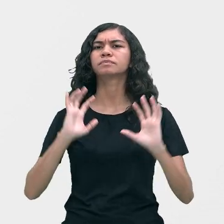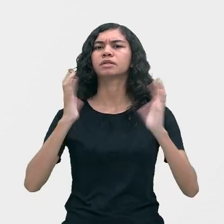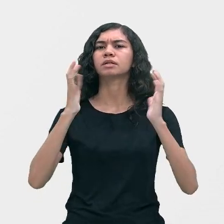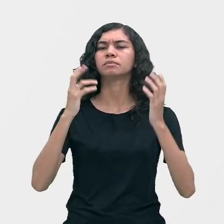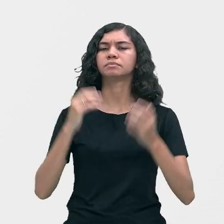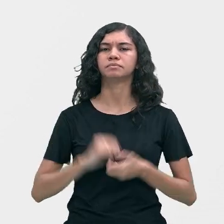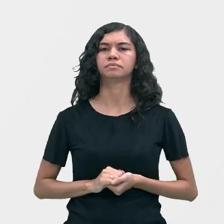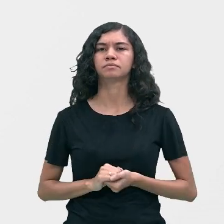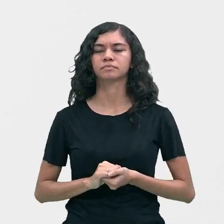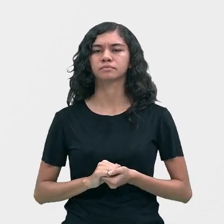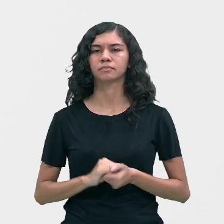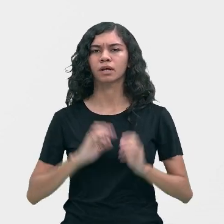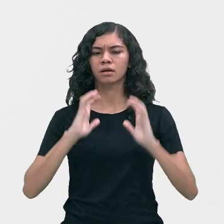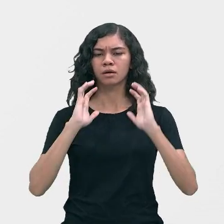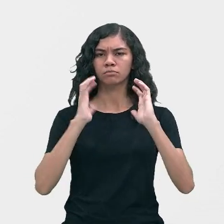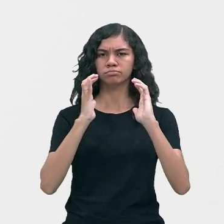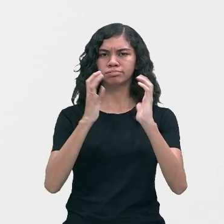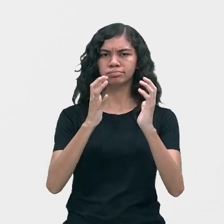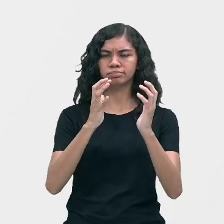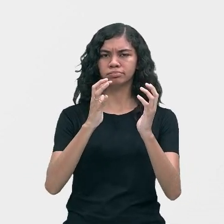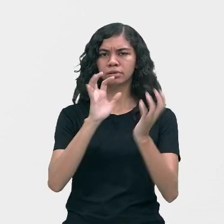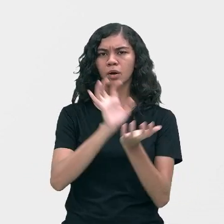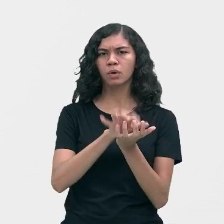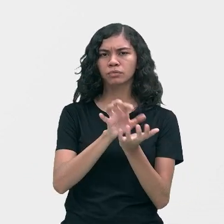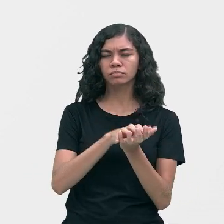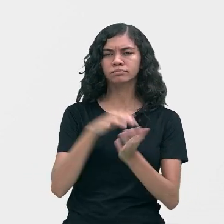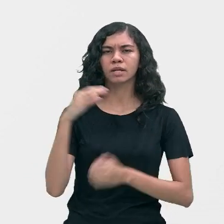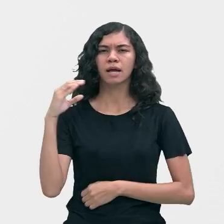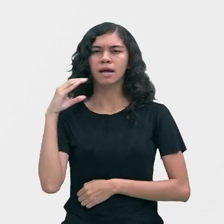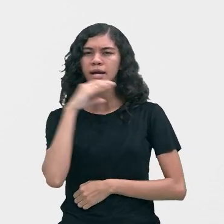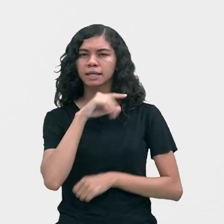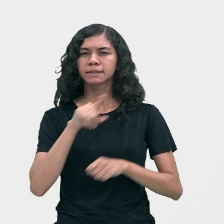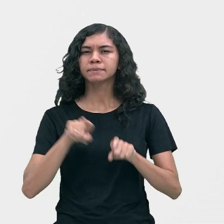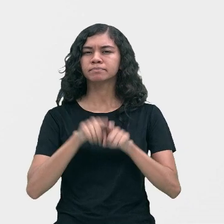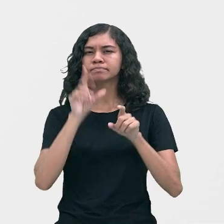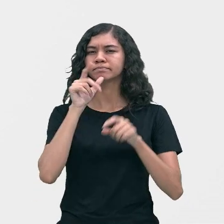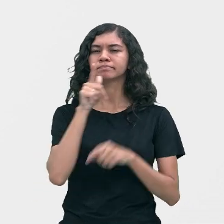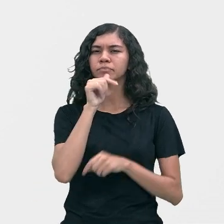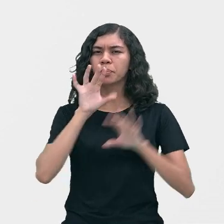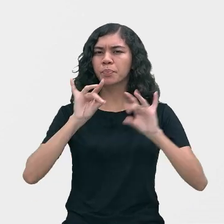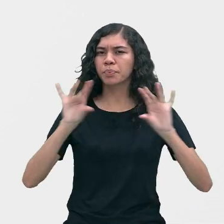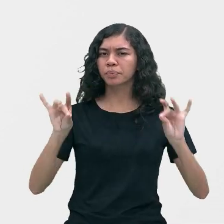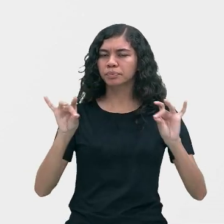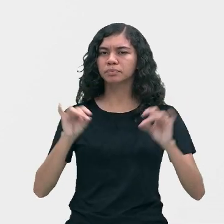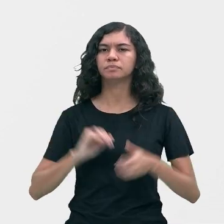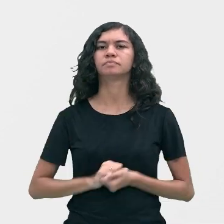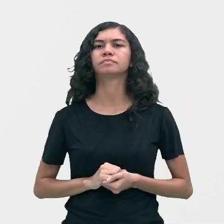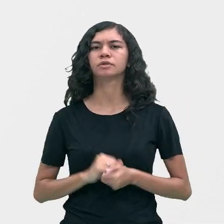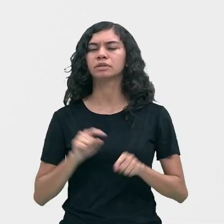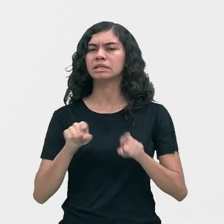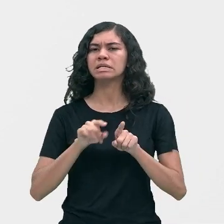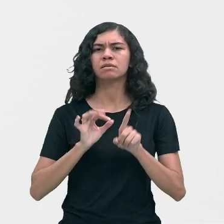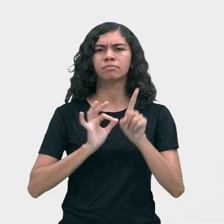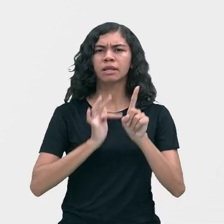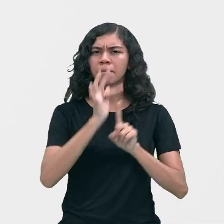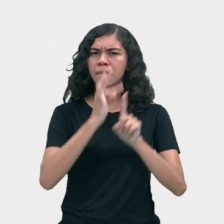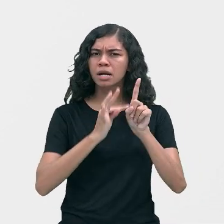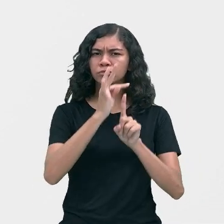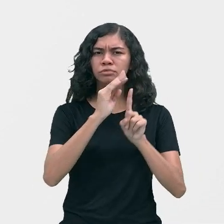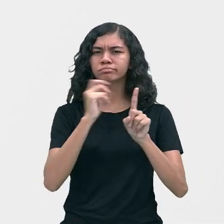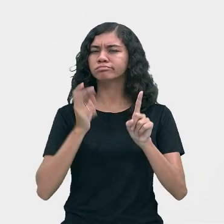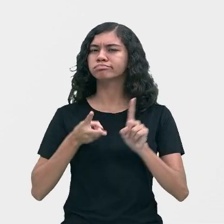é equatorial, quente e úmido. Então as temperaturas nesse local sempre vão ser muito elevadas e a gente vai ter